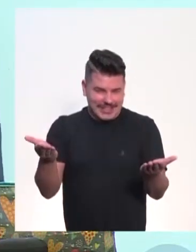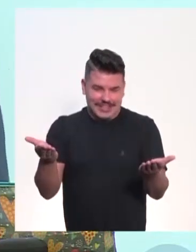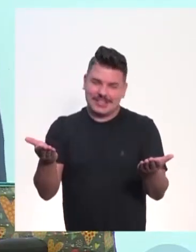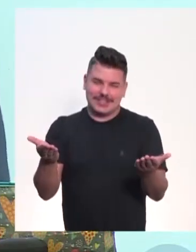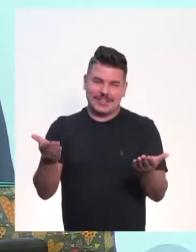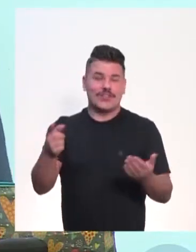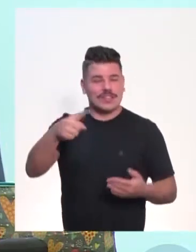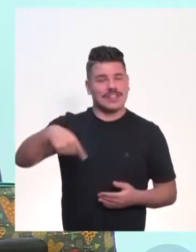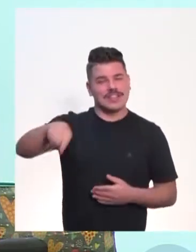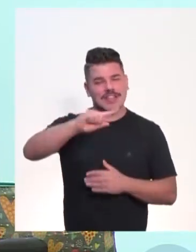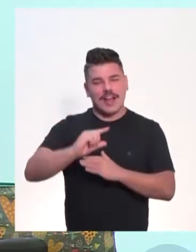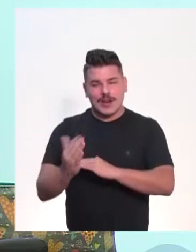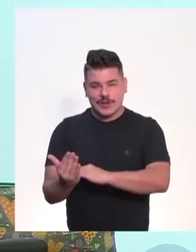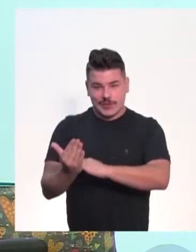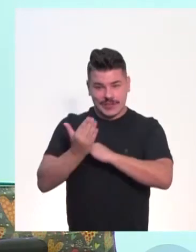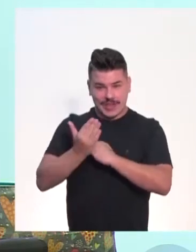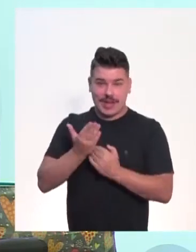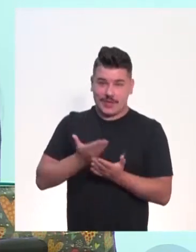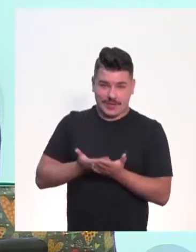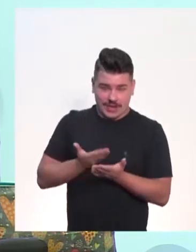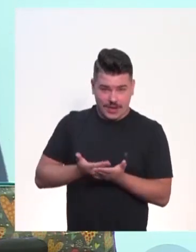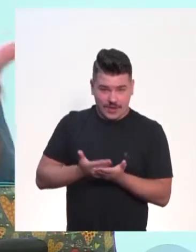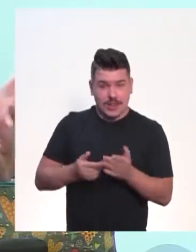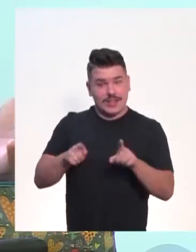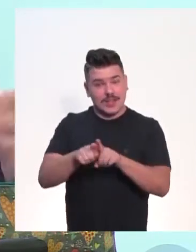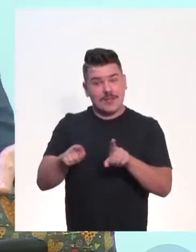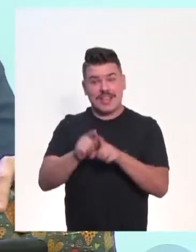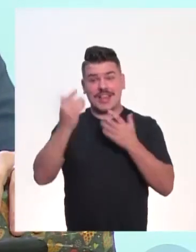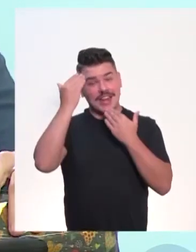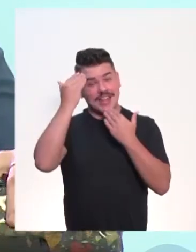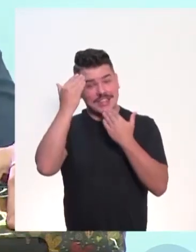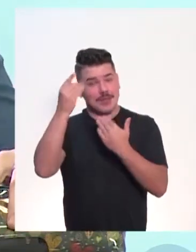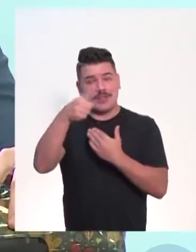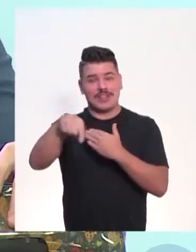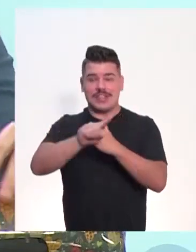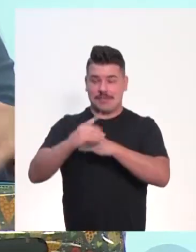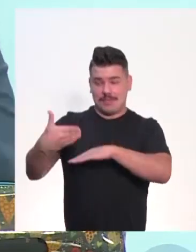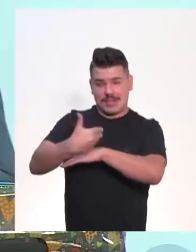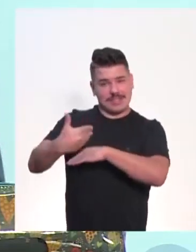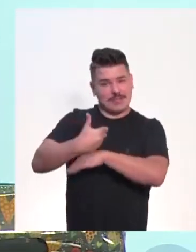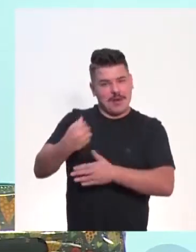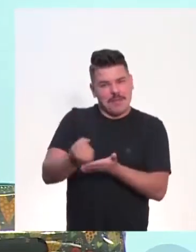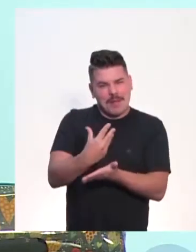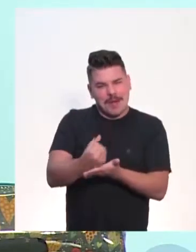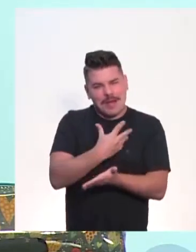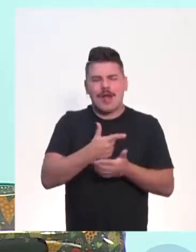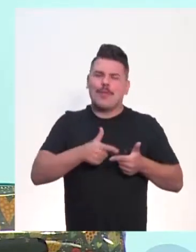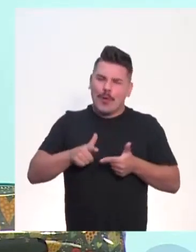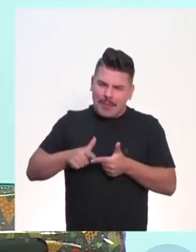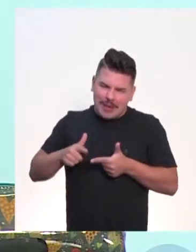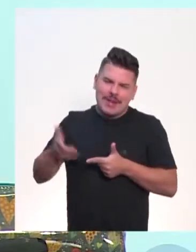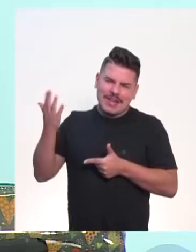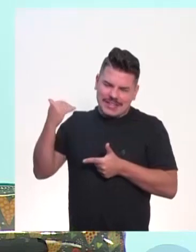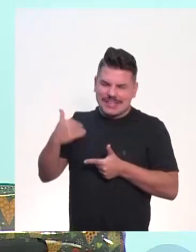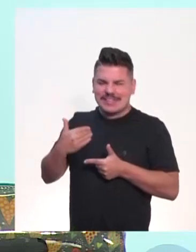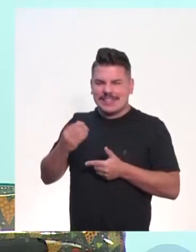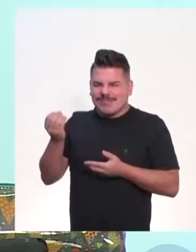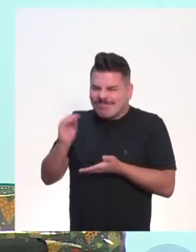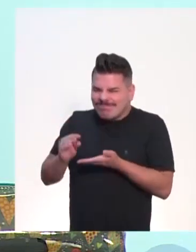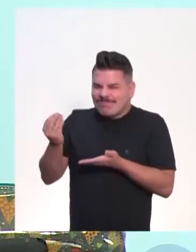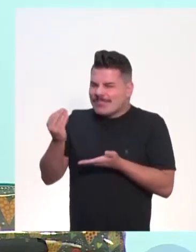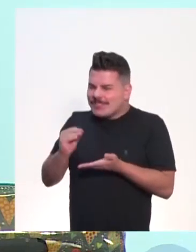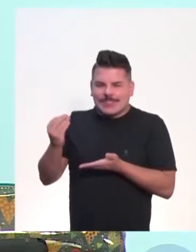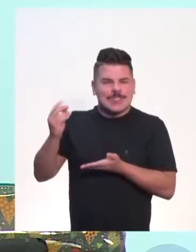toda a contribuição de vocês. Queria agradecer toda a participação no chat. A gente teve alguns probleminhas, a gente já melhorou. Espero